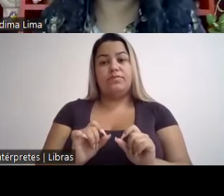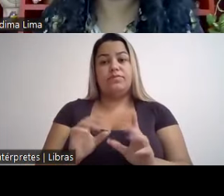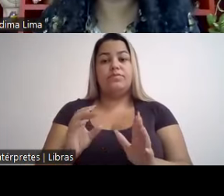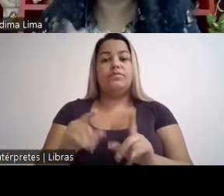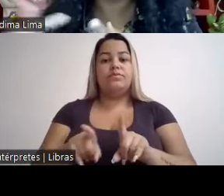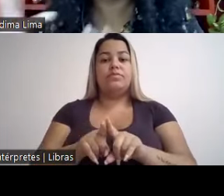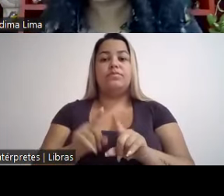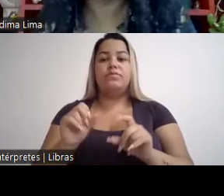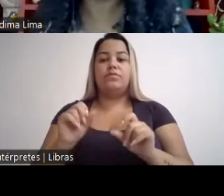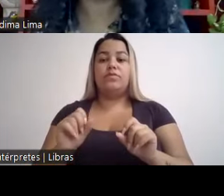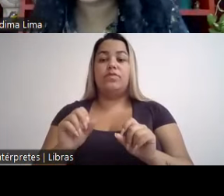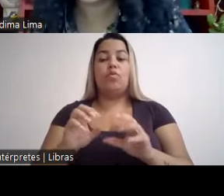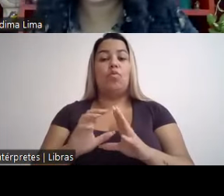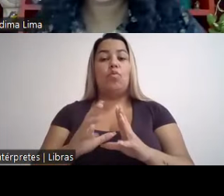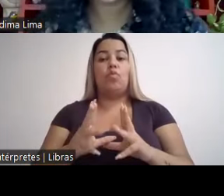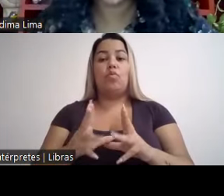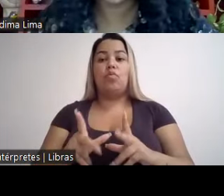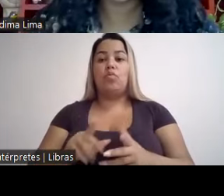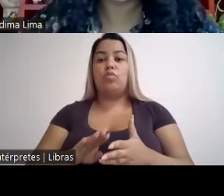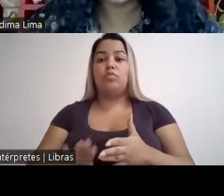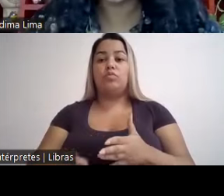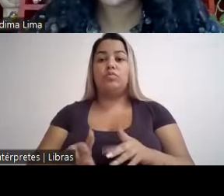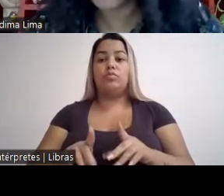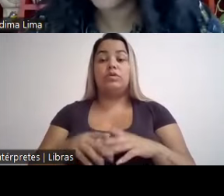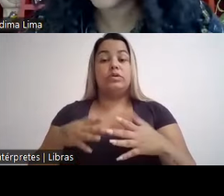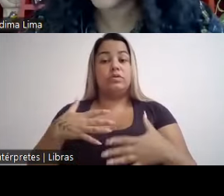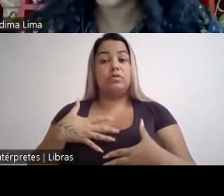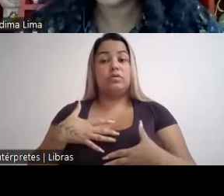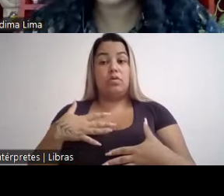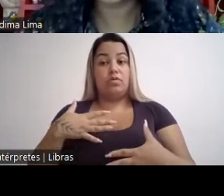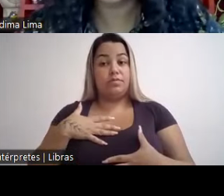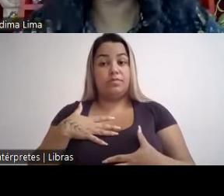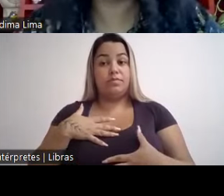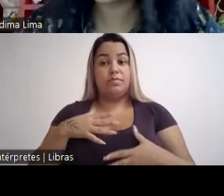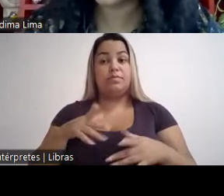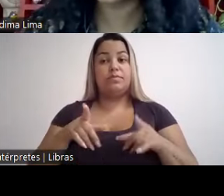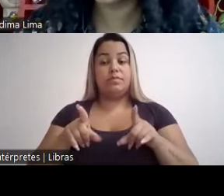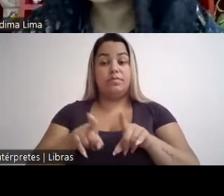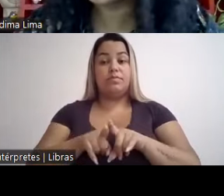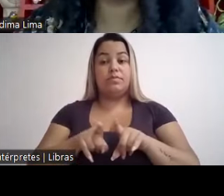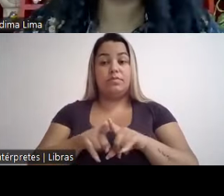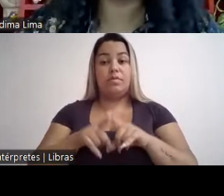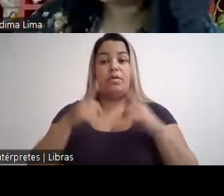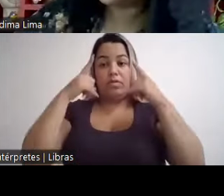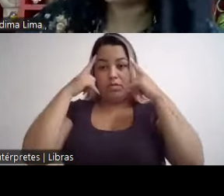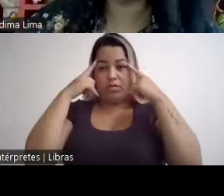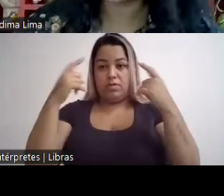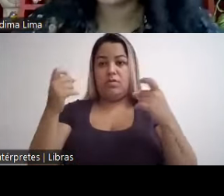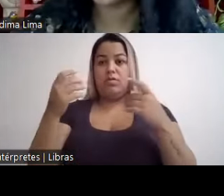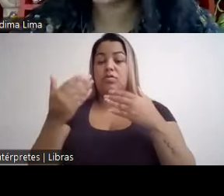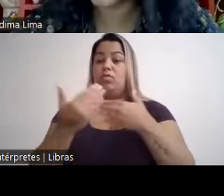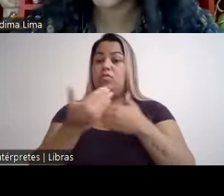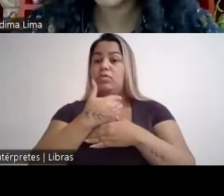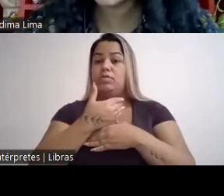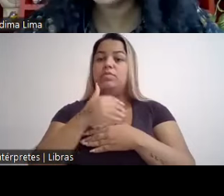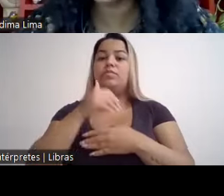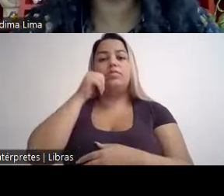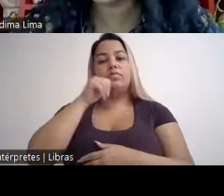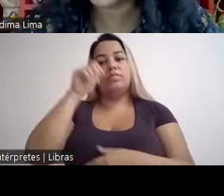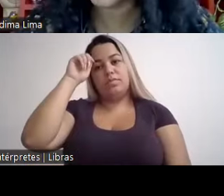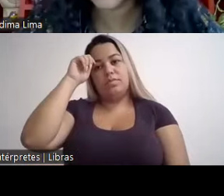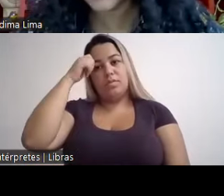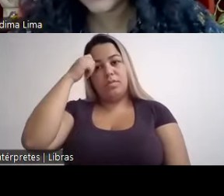um esvaziamento e objetificação desses corpos. E óbvio que essas violências me atravessavam enquanto indivíduo, mulher preta que sou, e